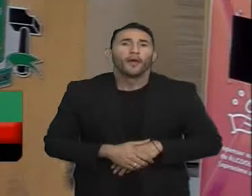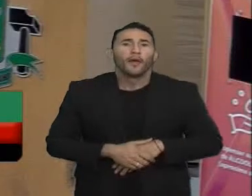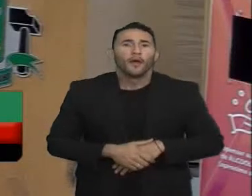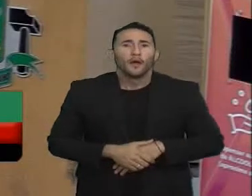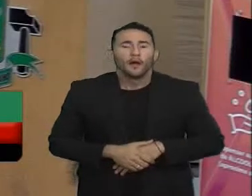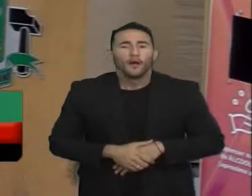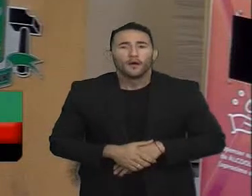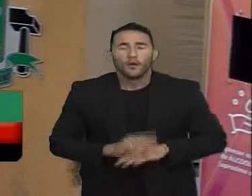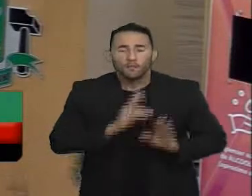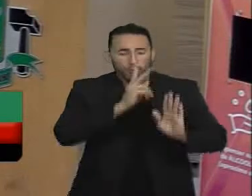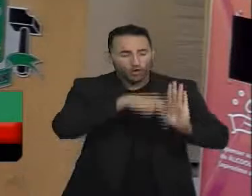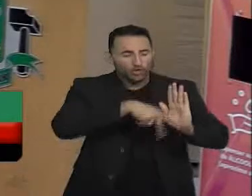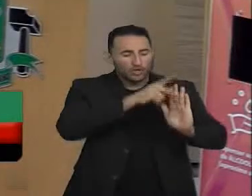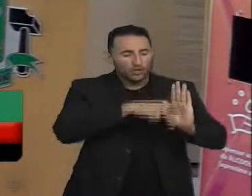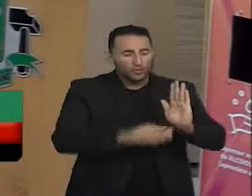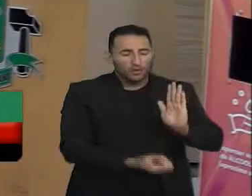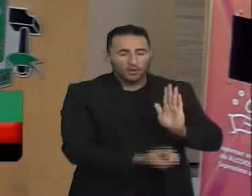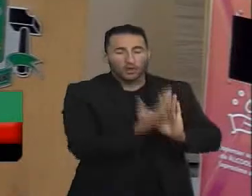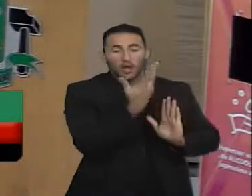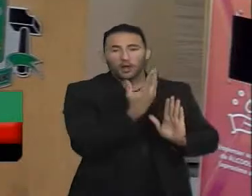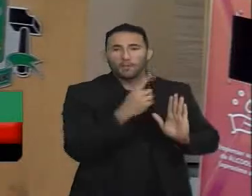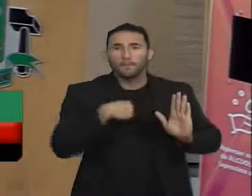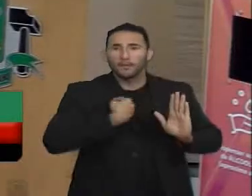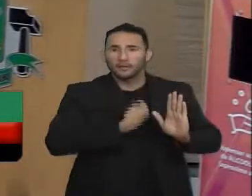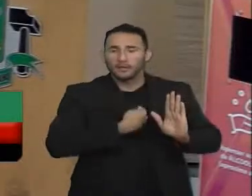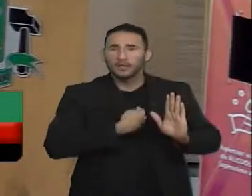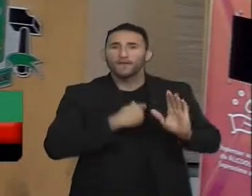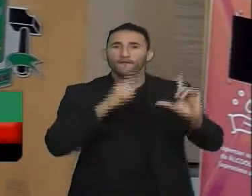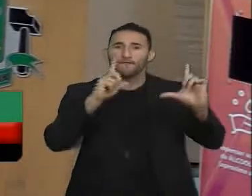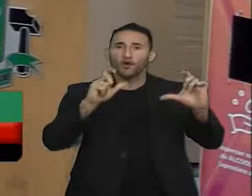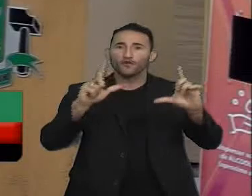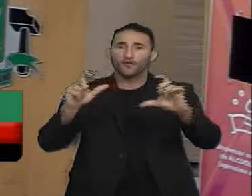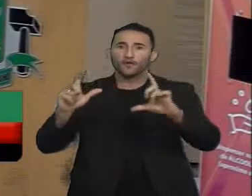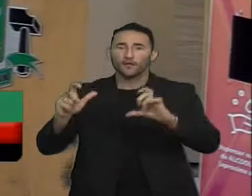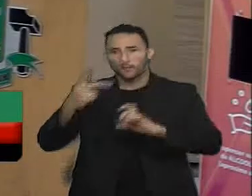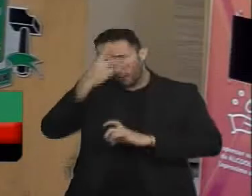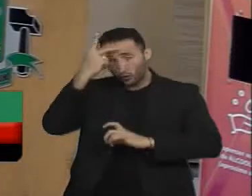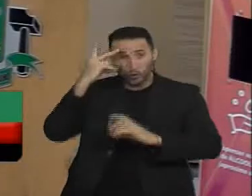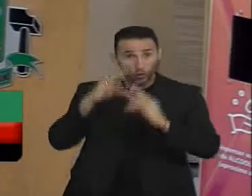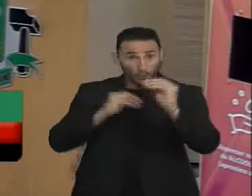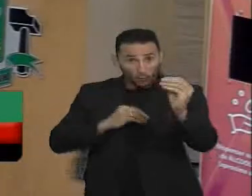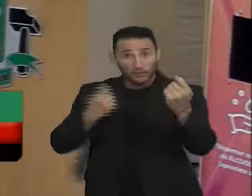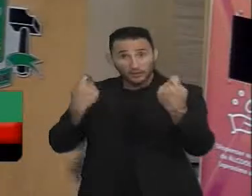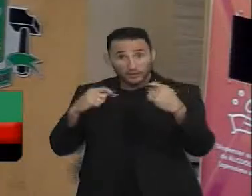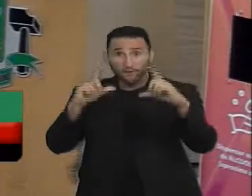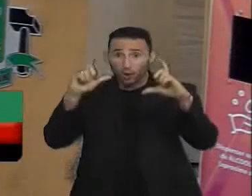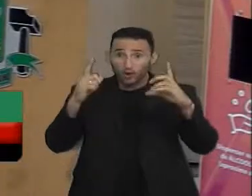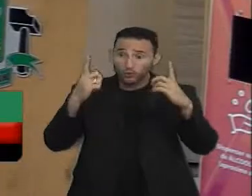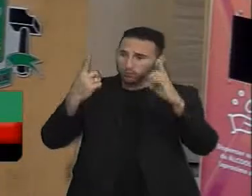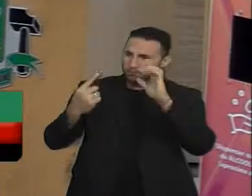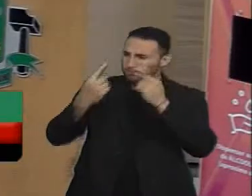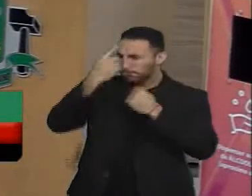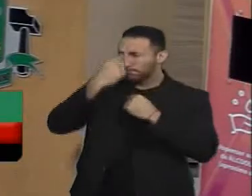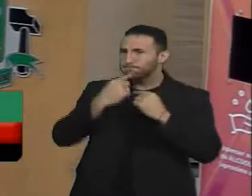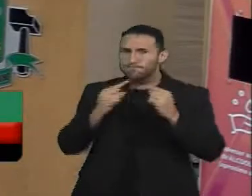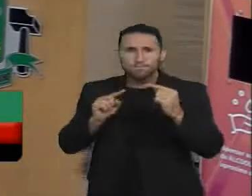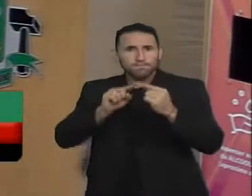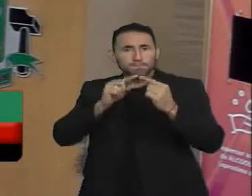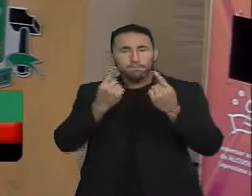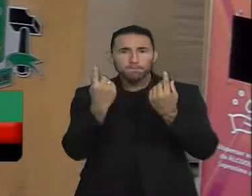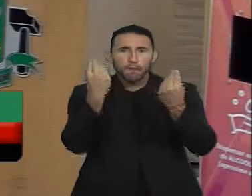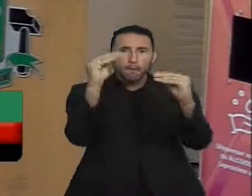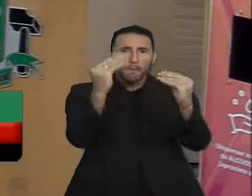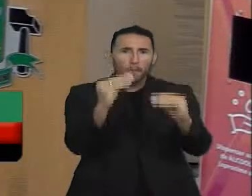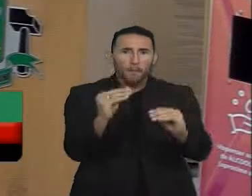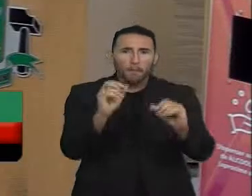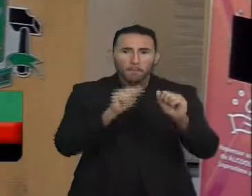aquele projeto que a gente tem que publicar a foto de pessoas desaparecidas. E, para nós, foi um trauma muito grande, porque depois,